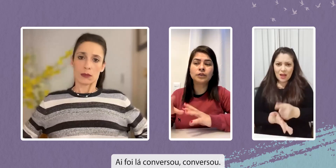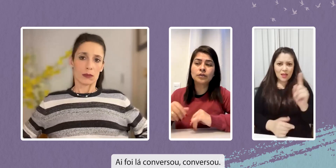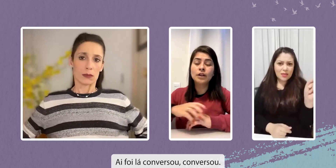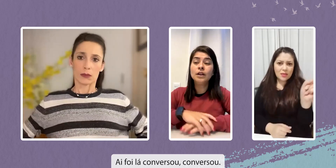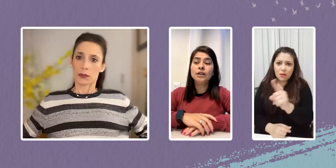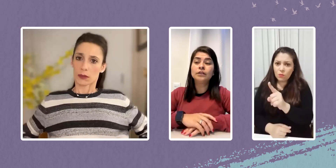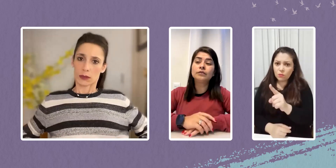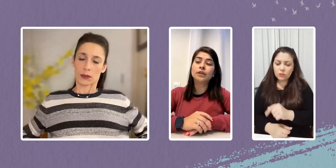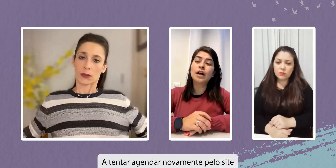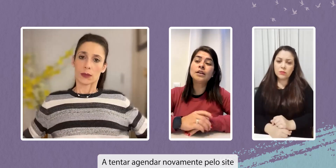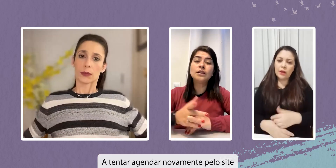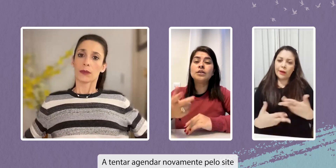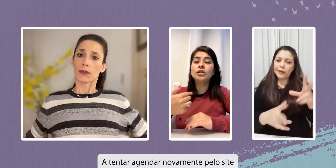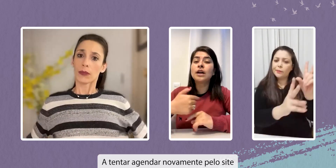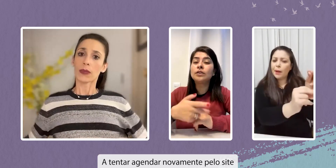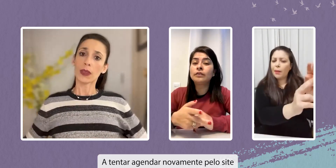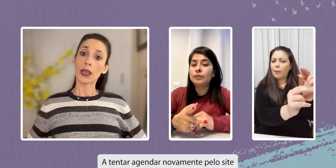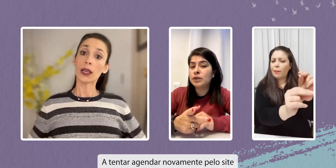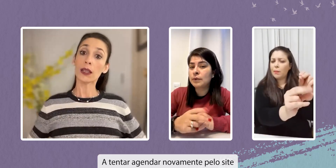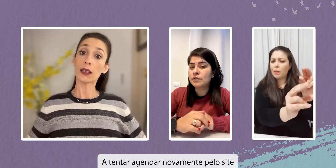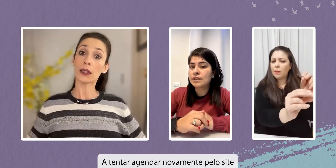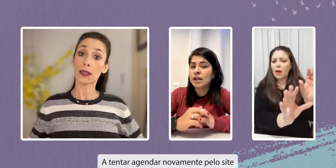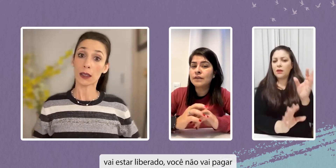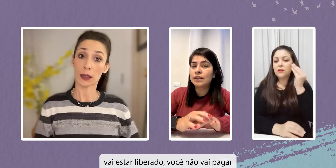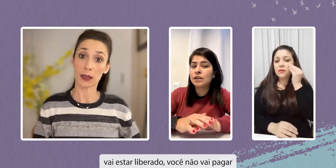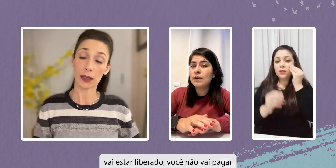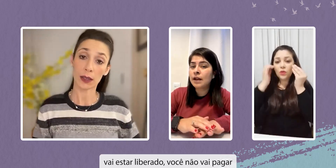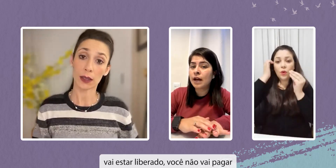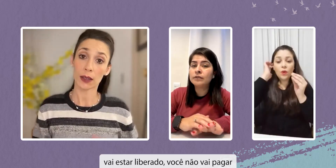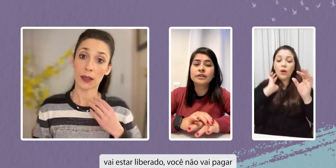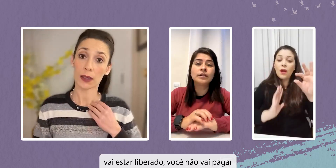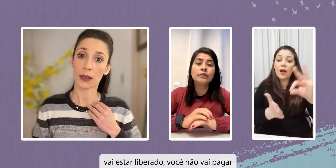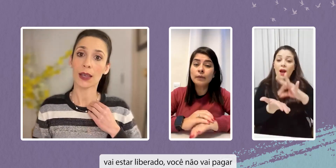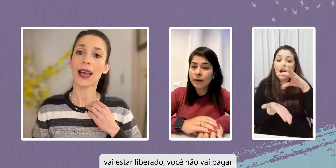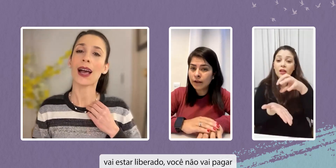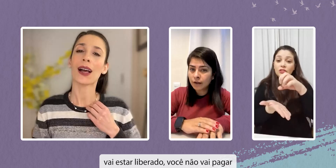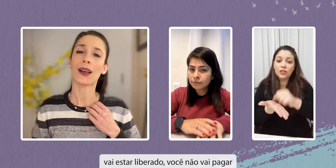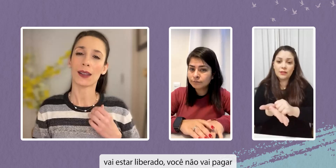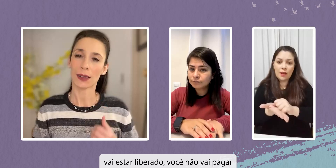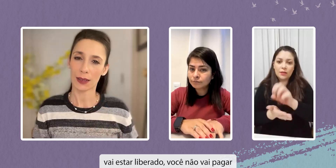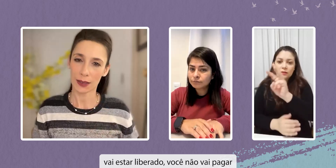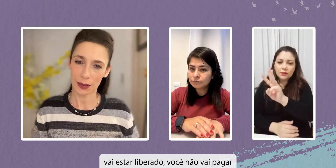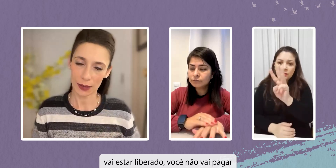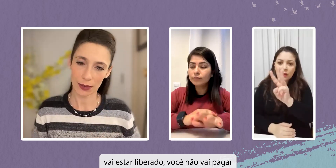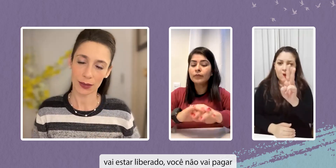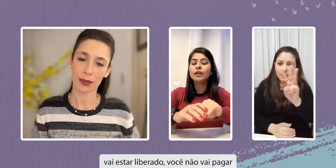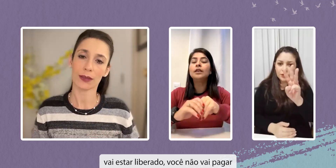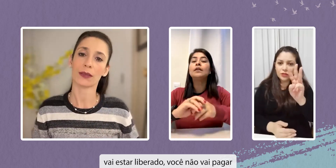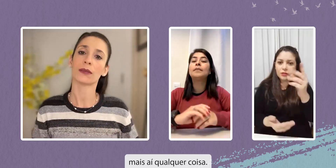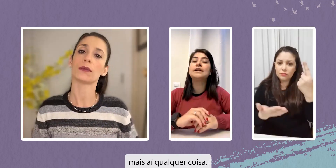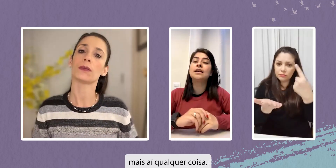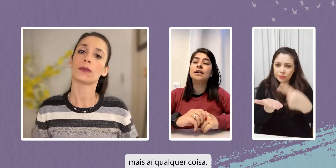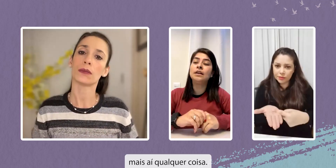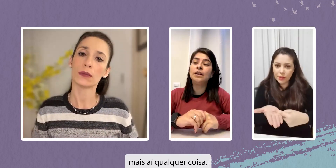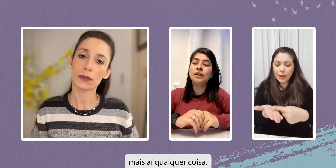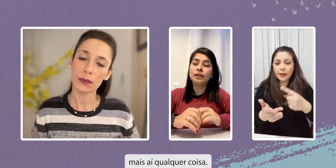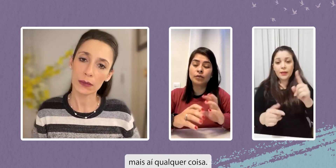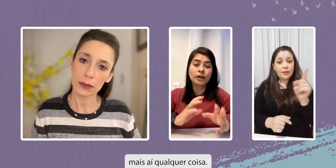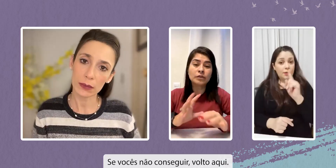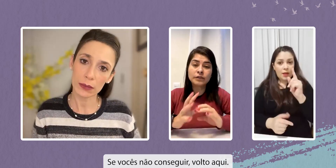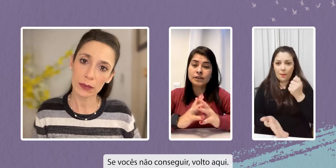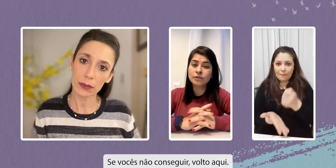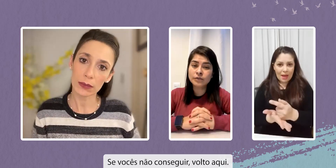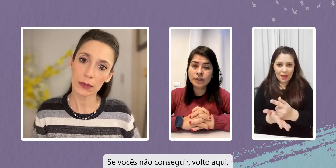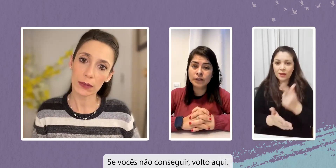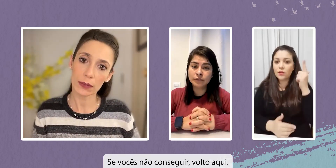barará, conversou. Tenta agendar novamente pelo site, vai estar liberado, você não vai pagar. Mas aí,